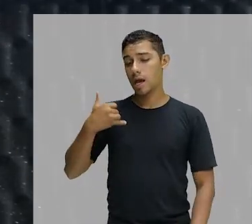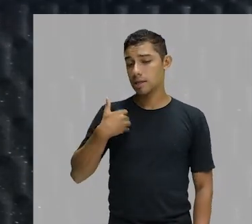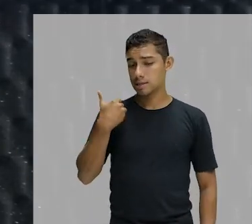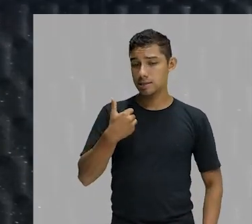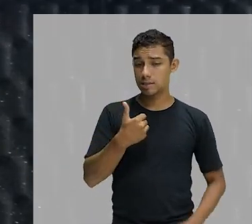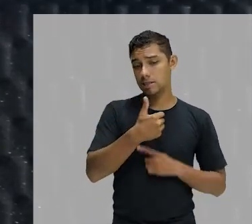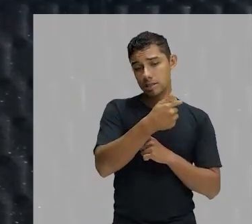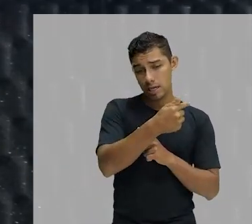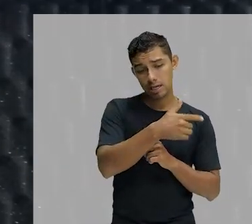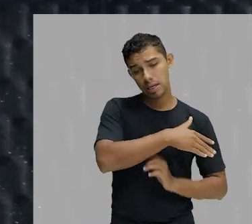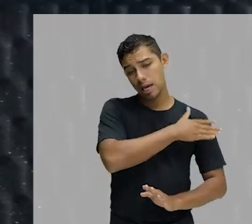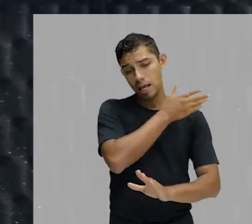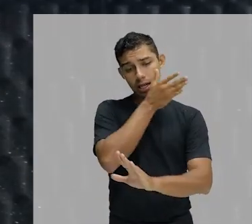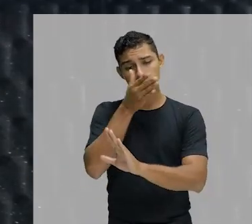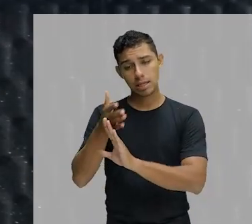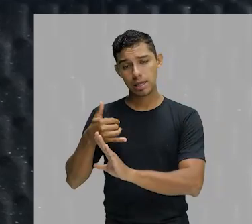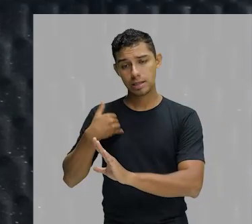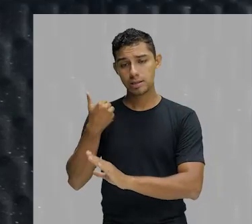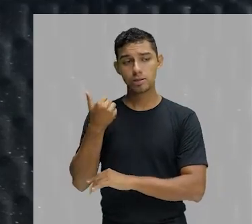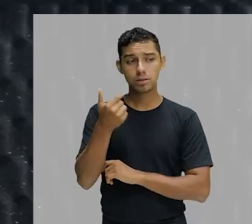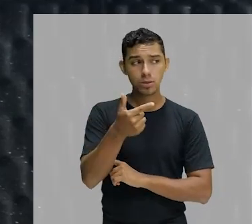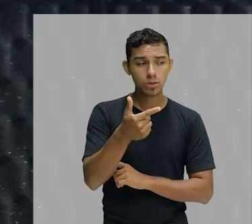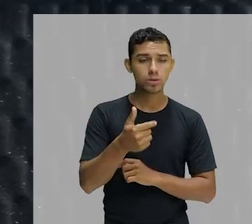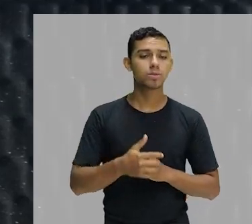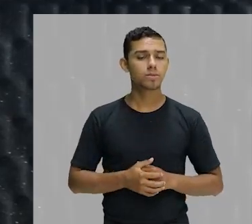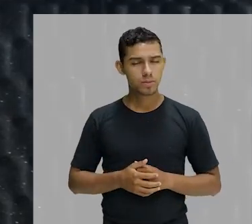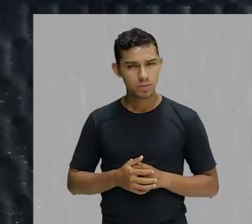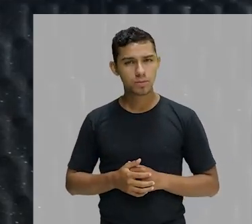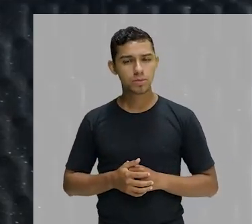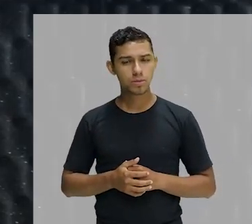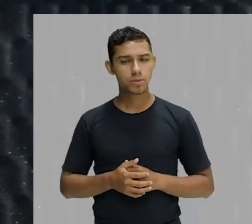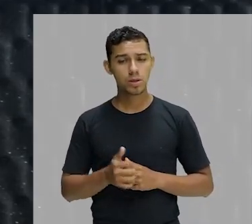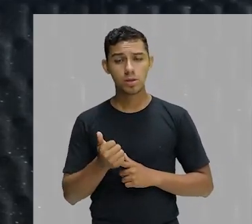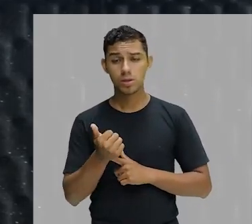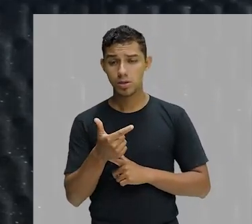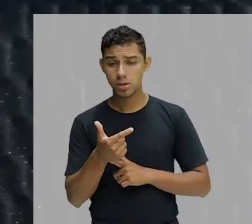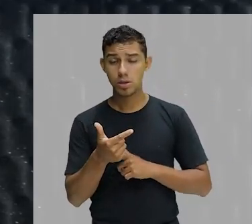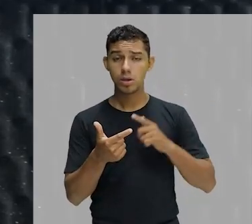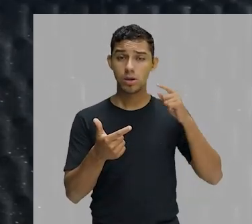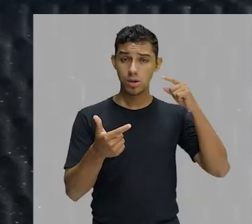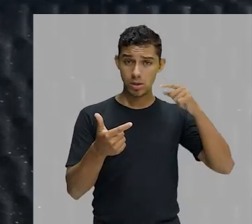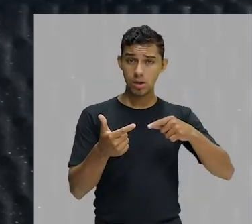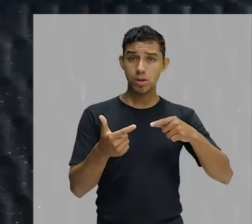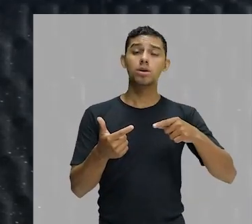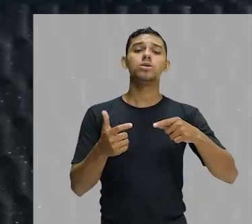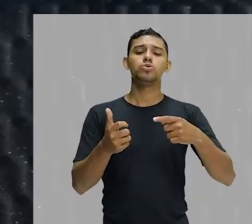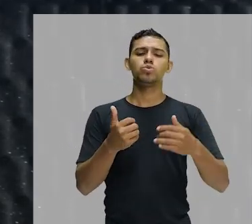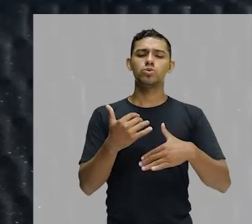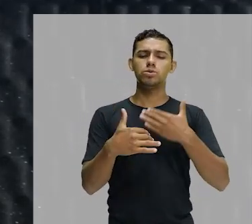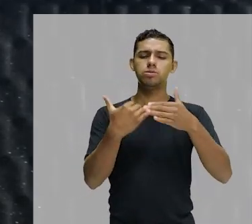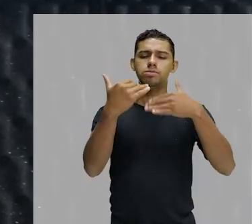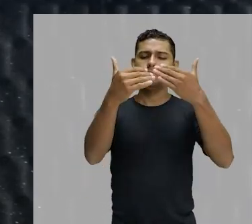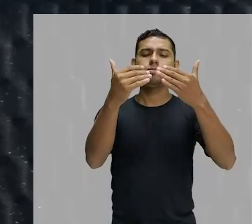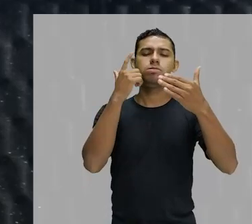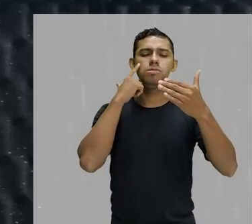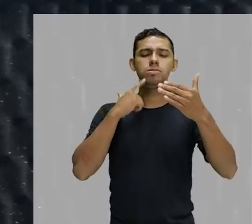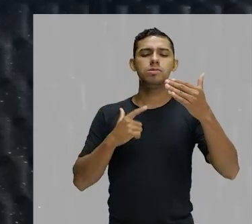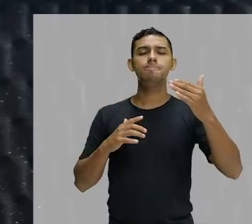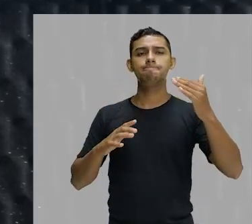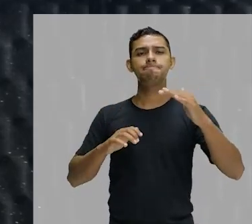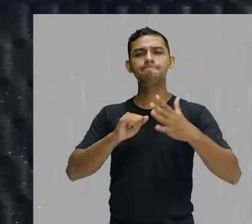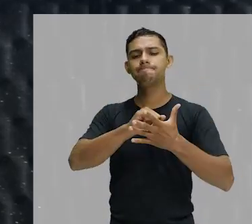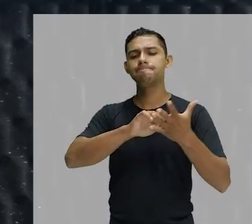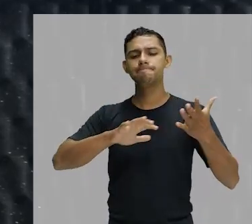de 7 a 12 anos? Porque é nessa fase que acontece o desenvolvimento dessas atividades, que